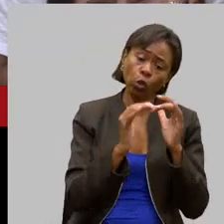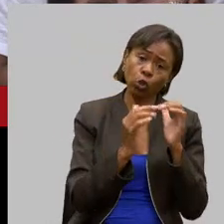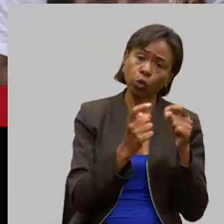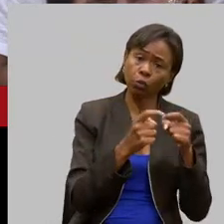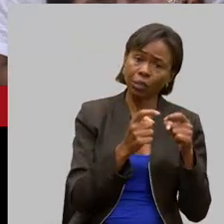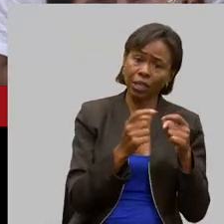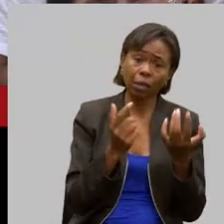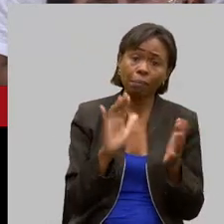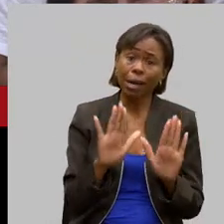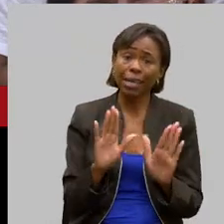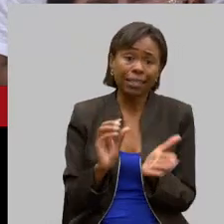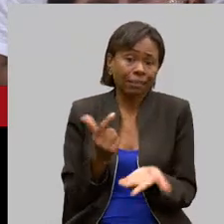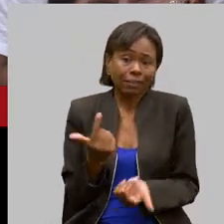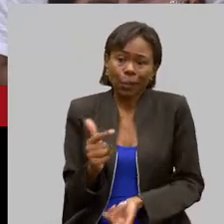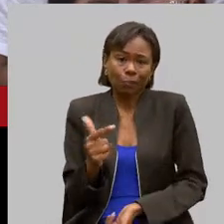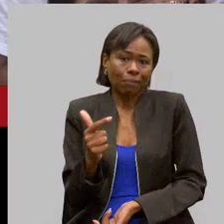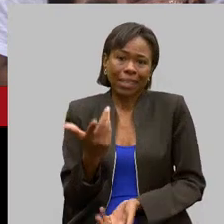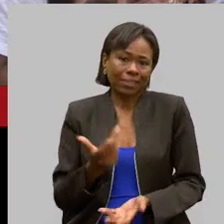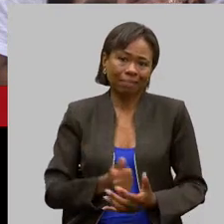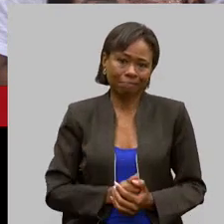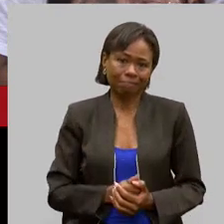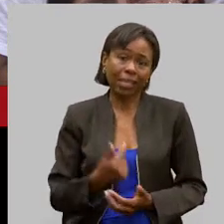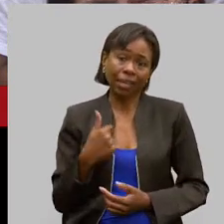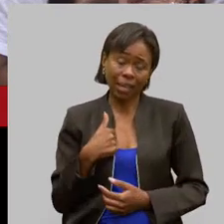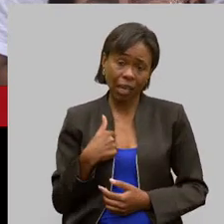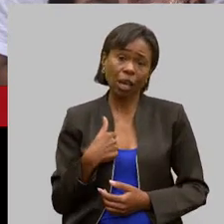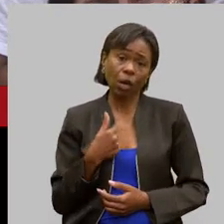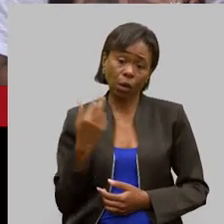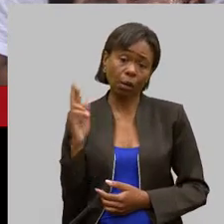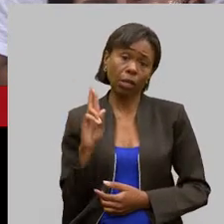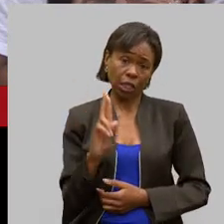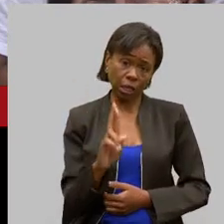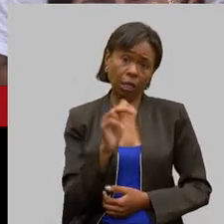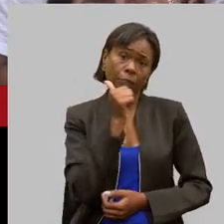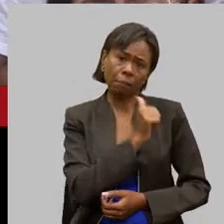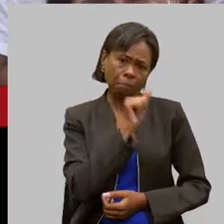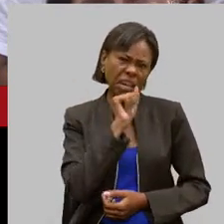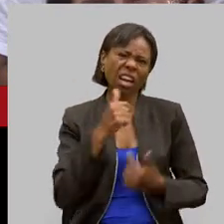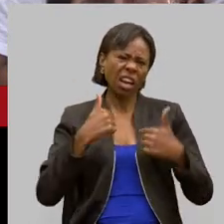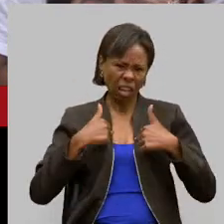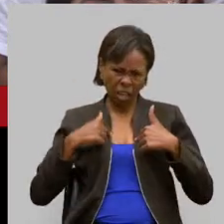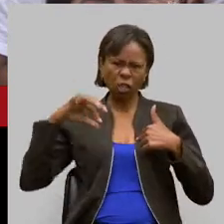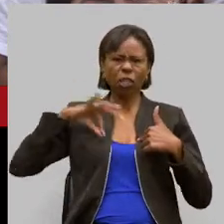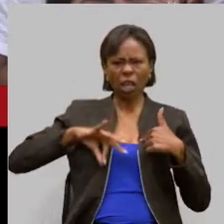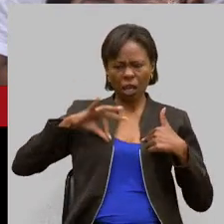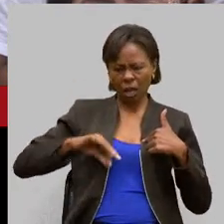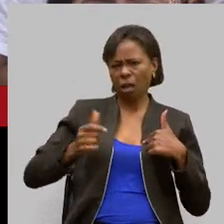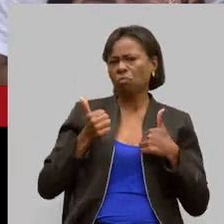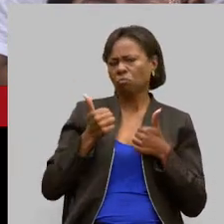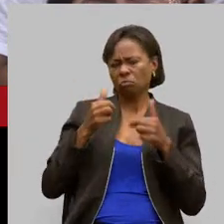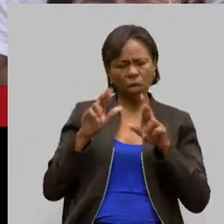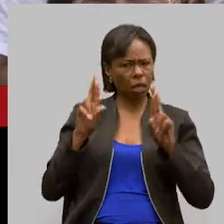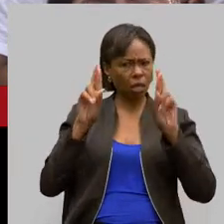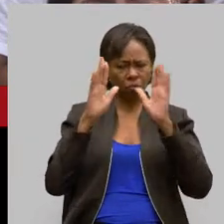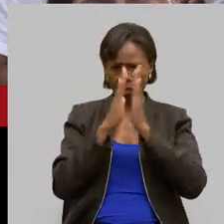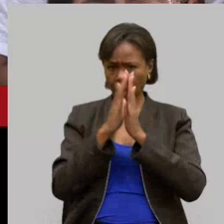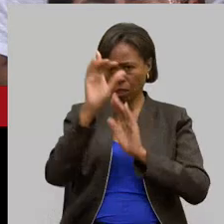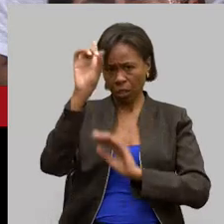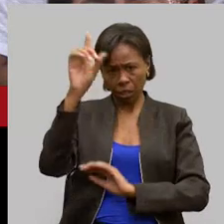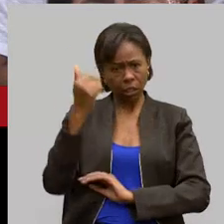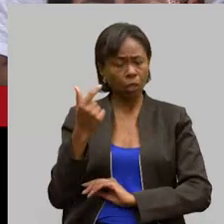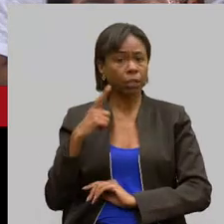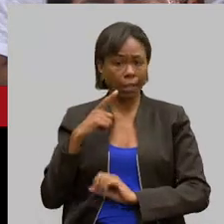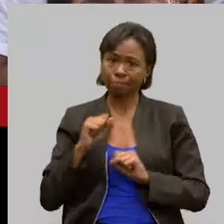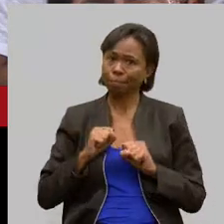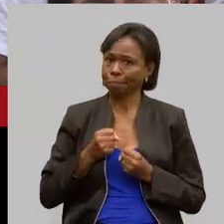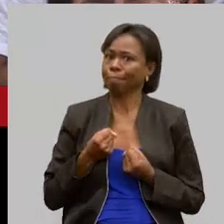então assim eh tô falando em nome de mães porque eu sou afortunada graças a Deus com o esforço pelo serviço privado que a gente